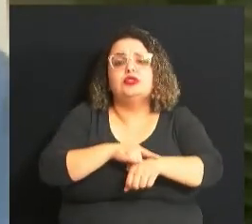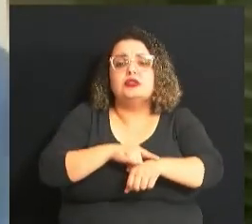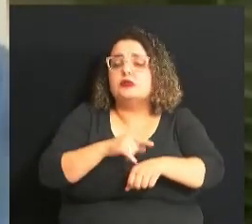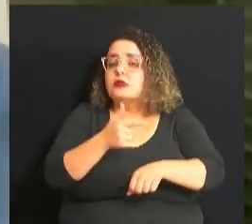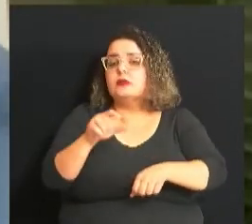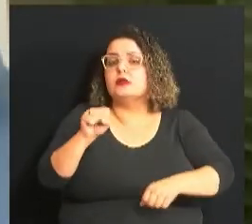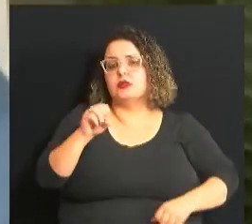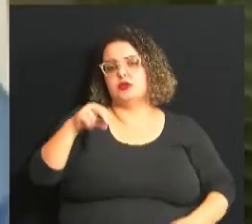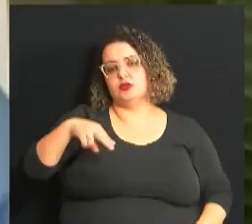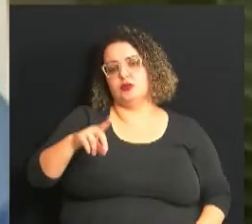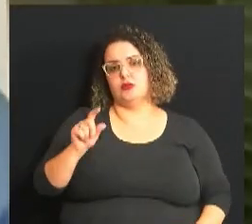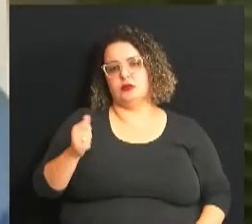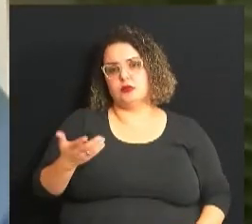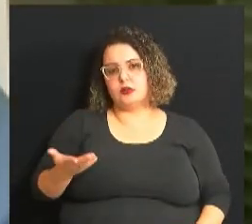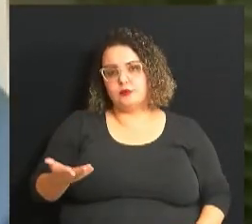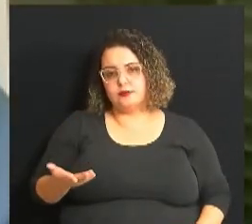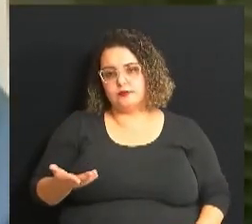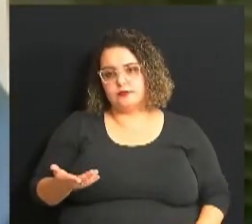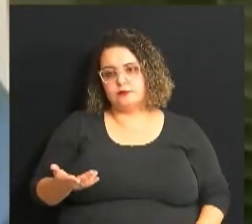é